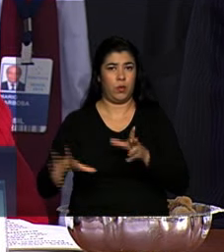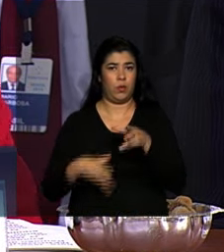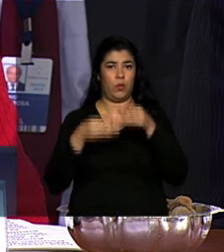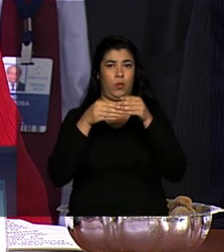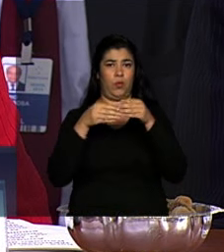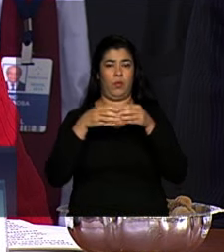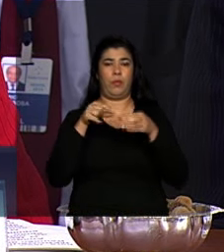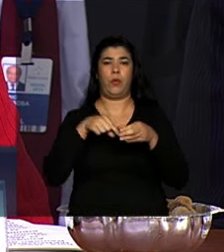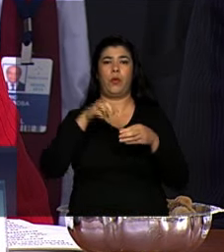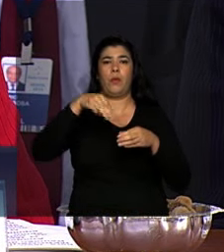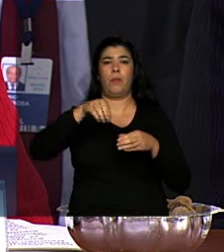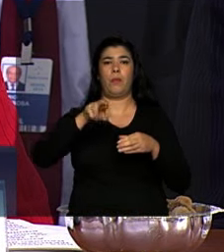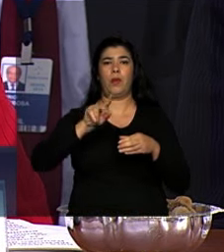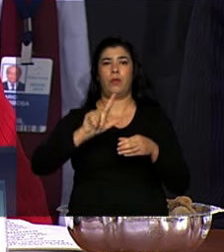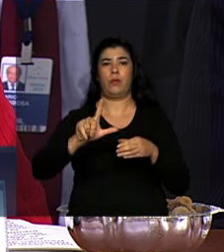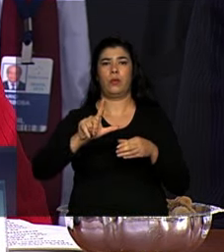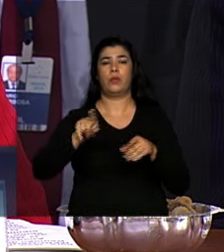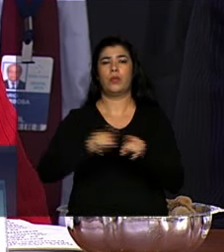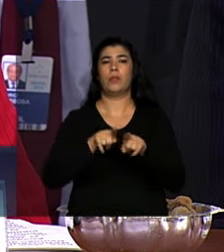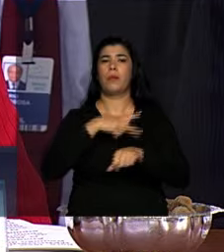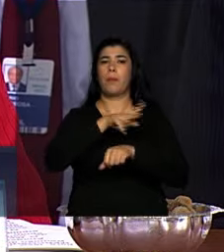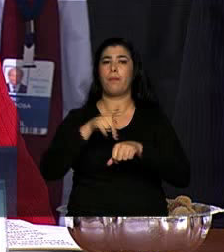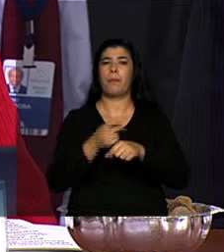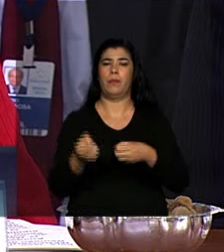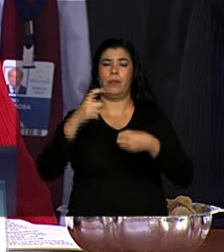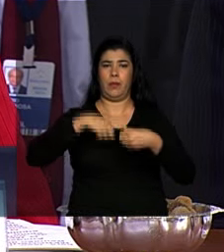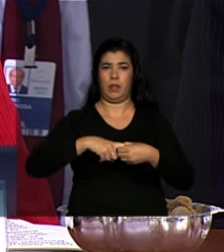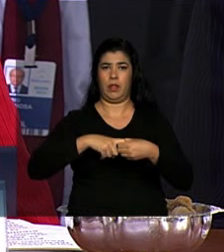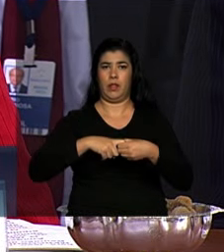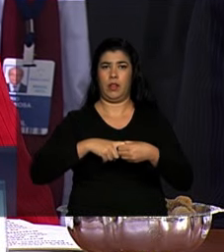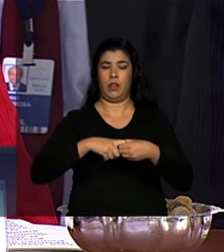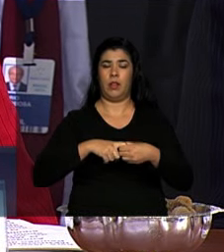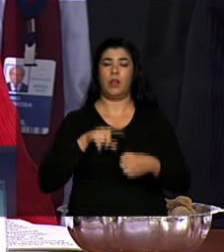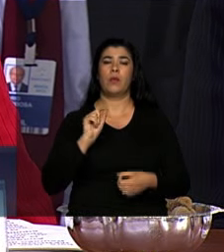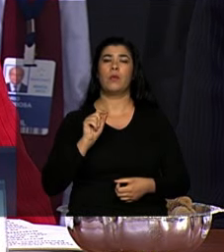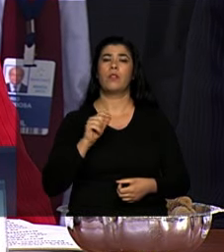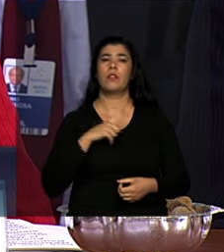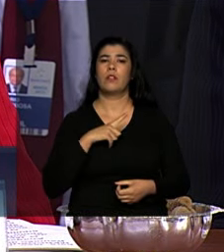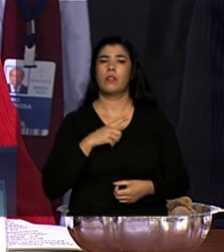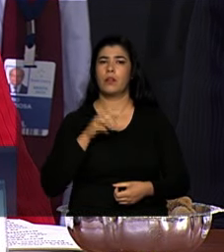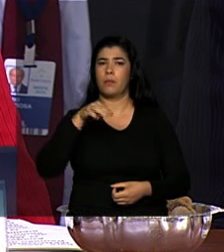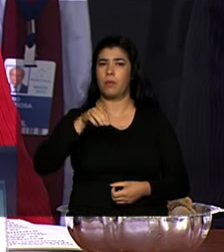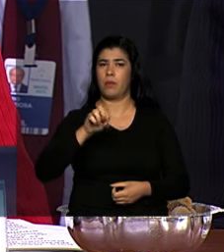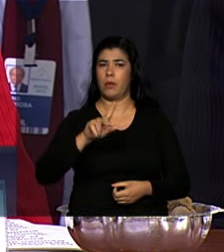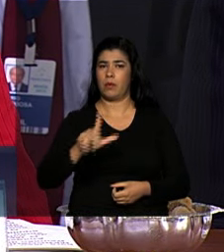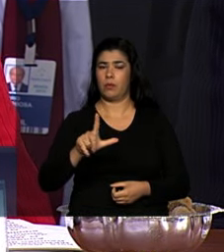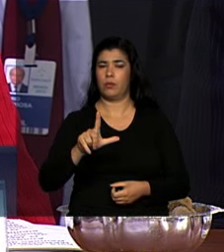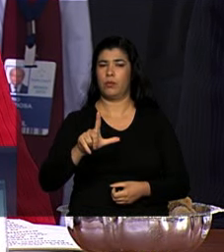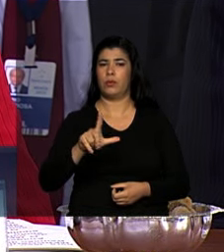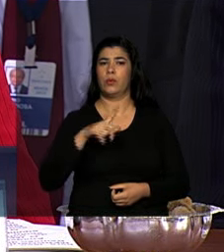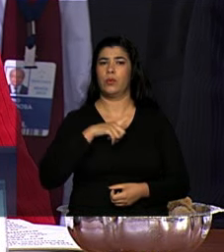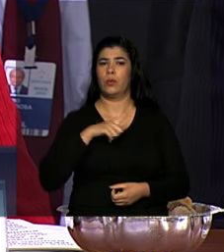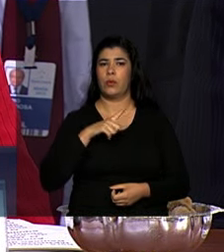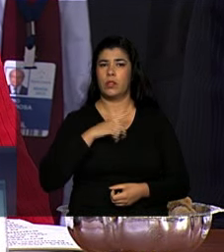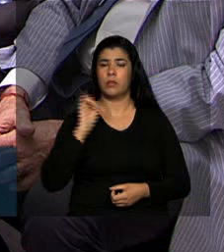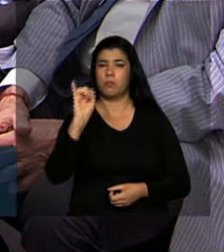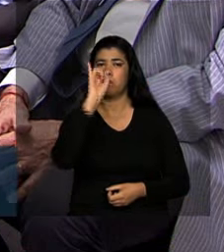e países associados, o Mercosul é também